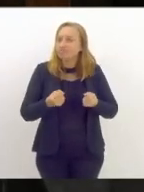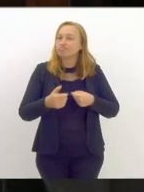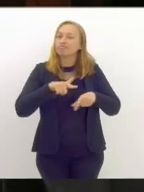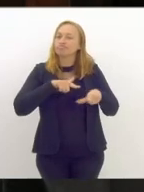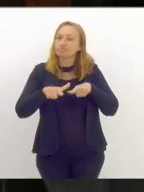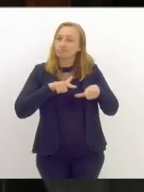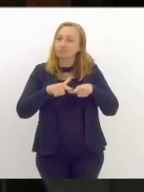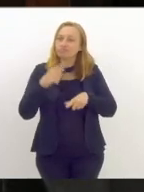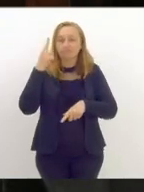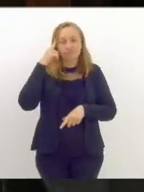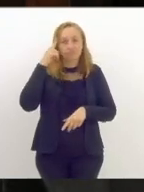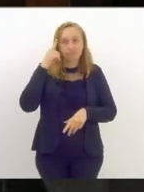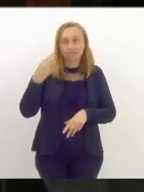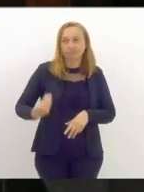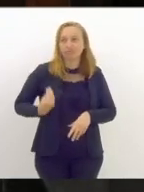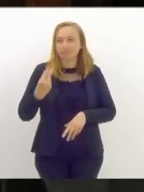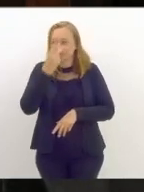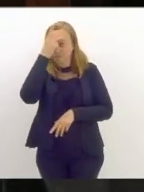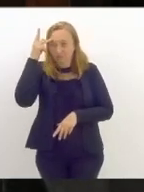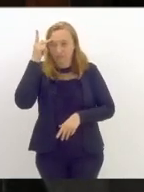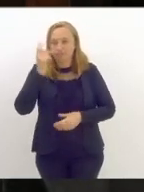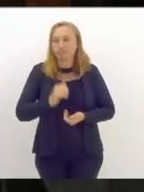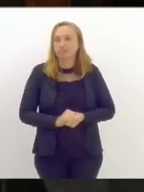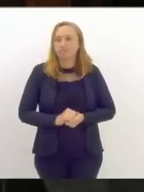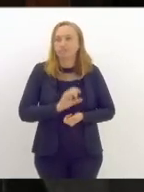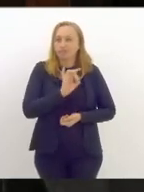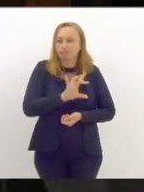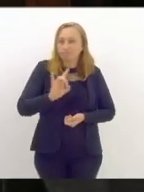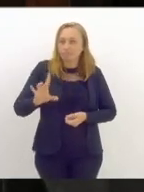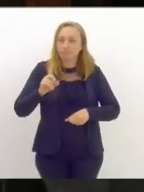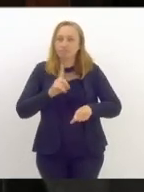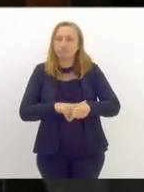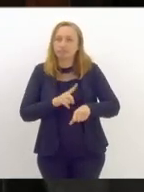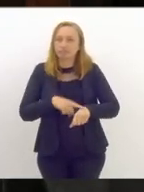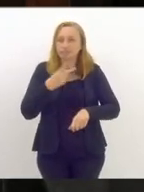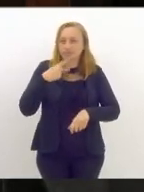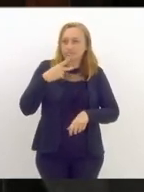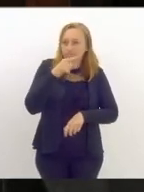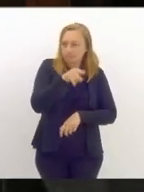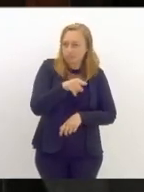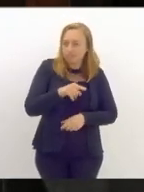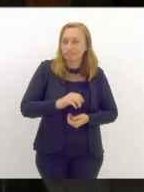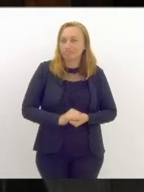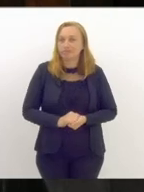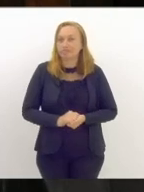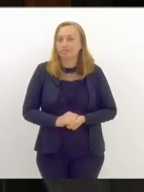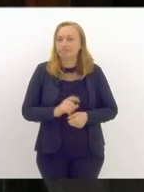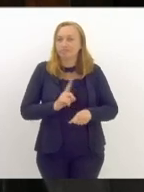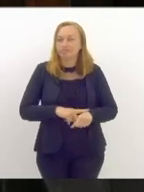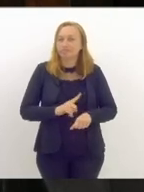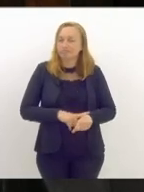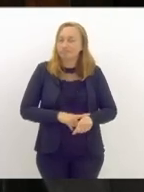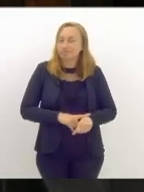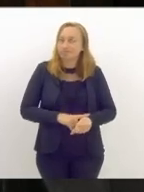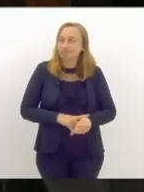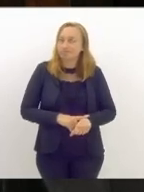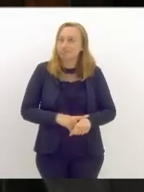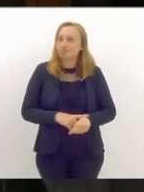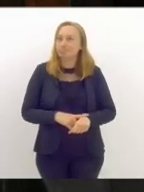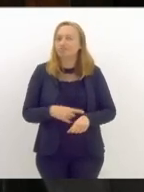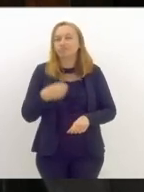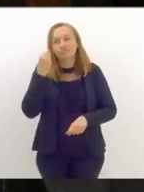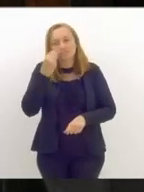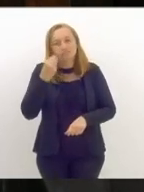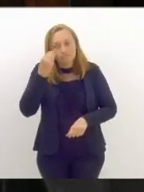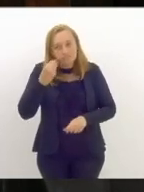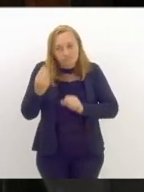trabalho e sempre pensando na vida das pessoas. Cada momento que ele contou ali foram momentos que a gente esteve junto, e